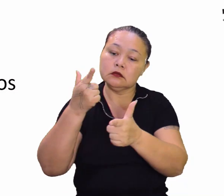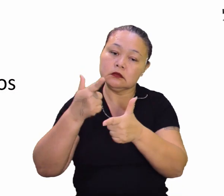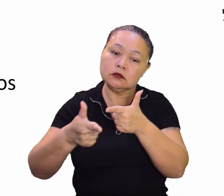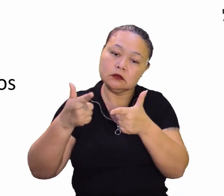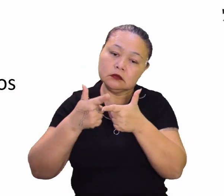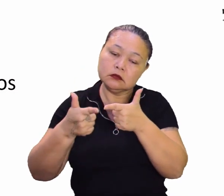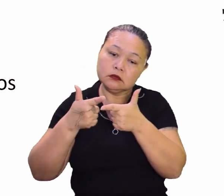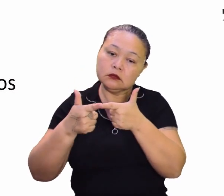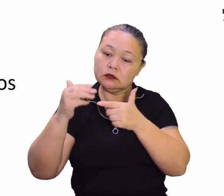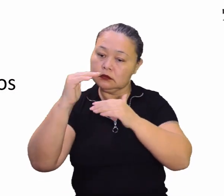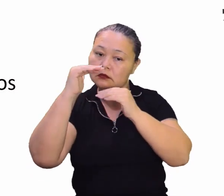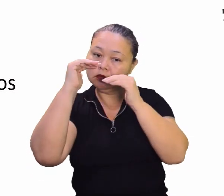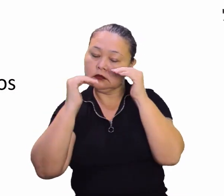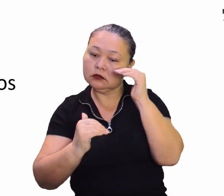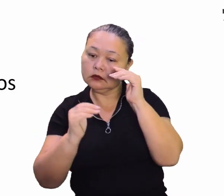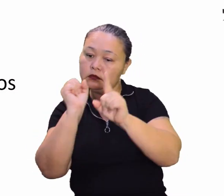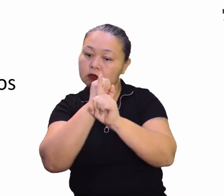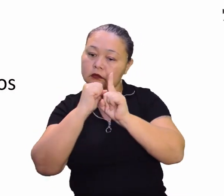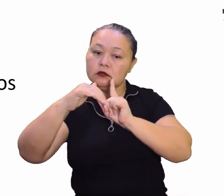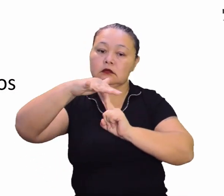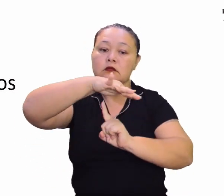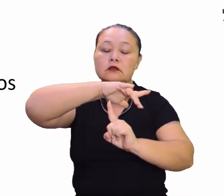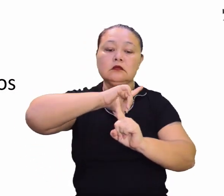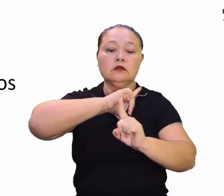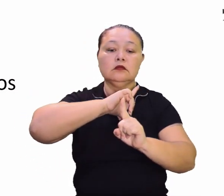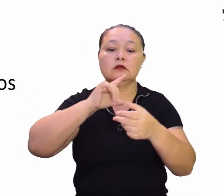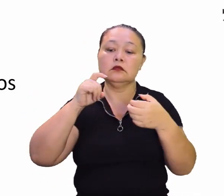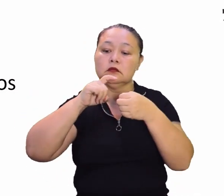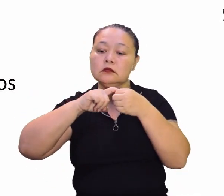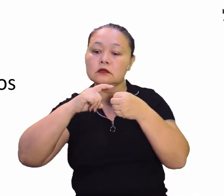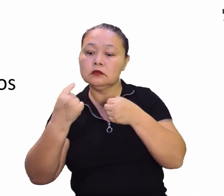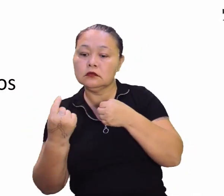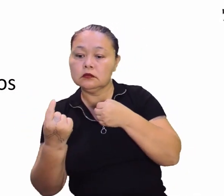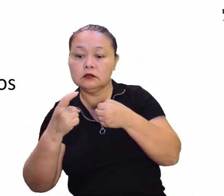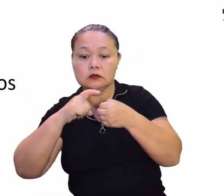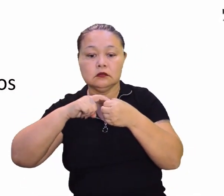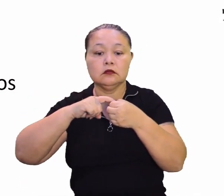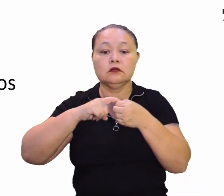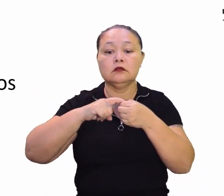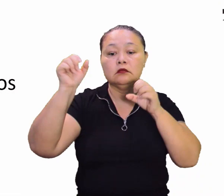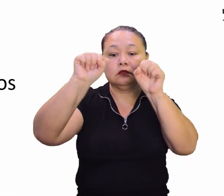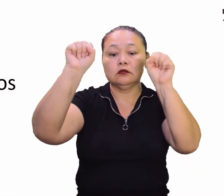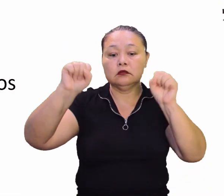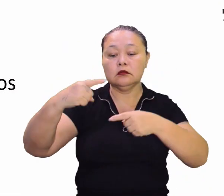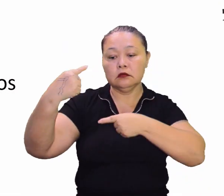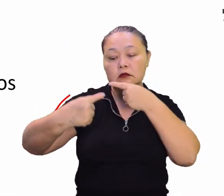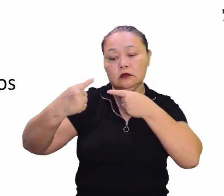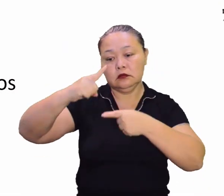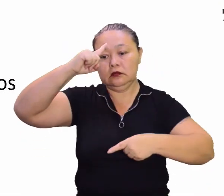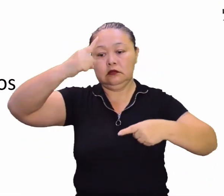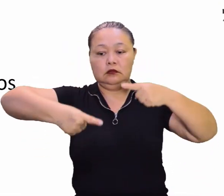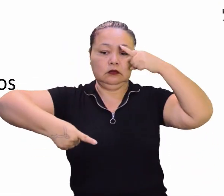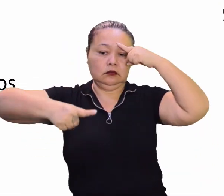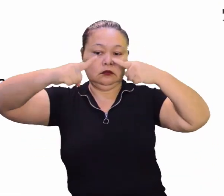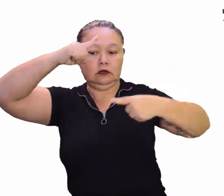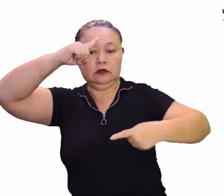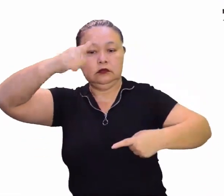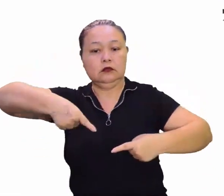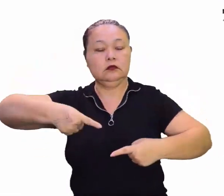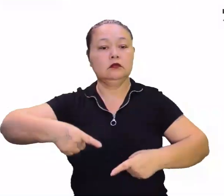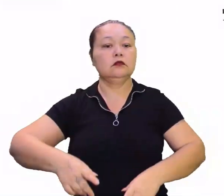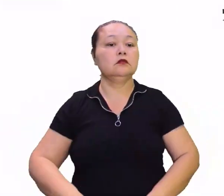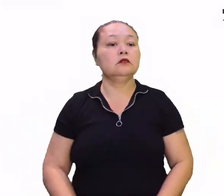subdesenvolvimento, né? Mantém a desigualdade social, a dependência econômica, sistemas políticos autoritários. Isso